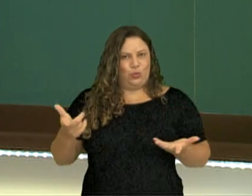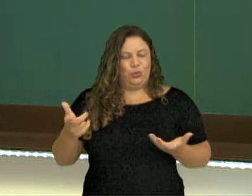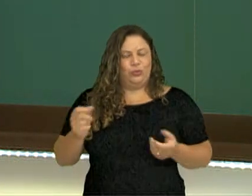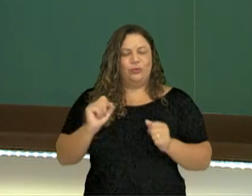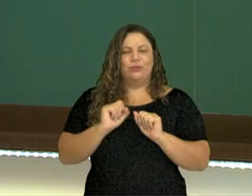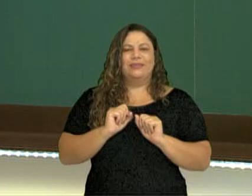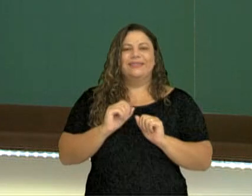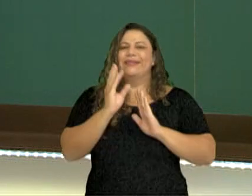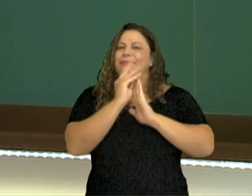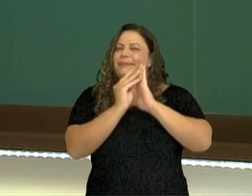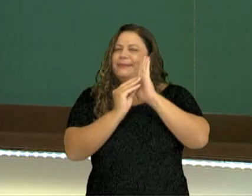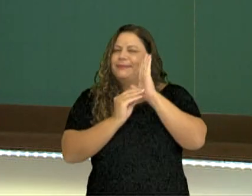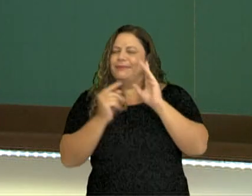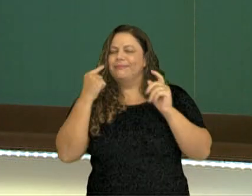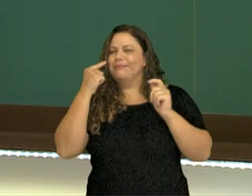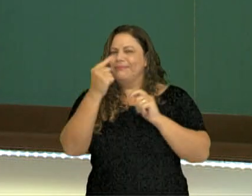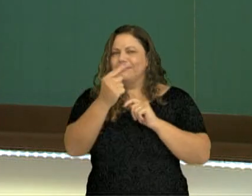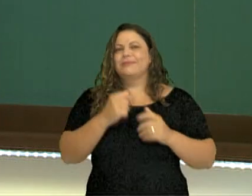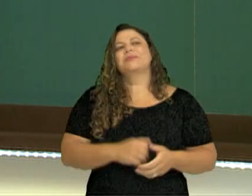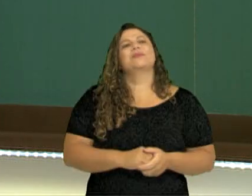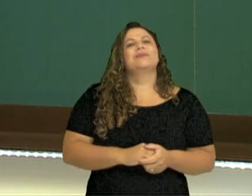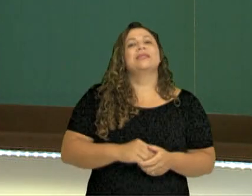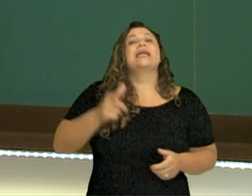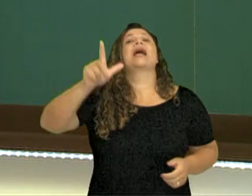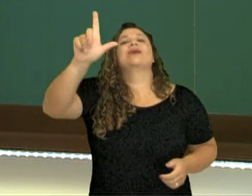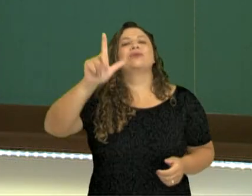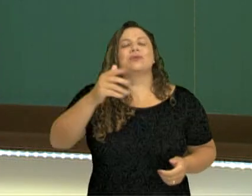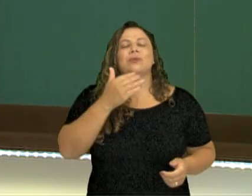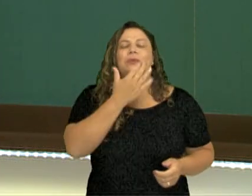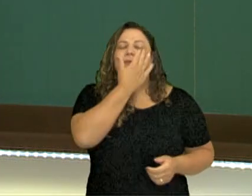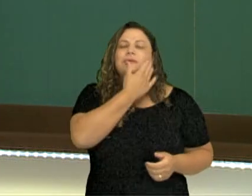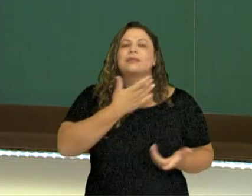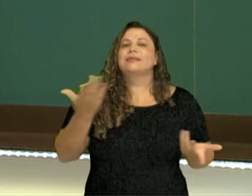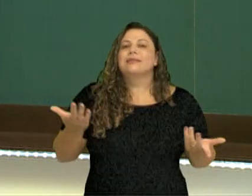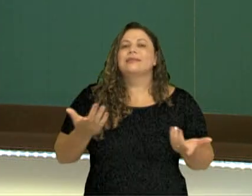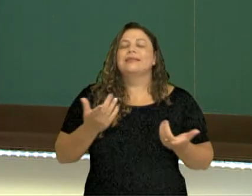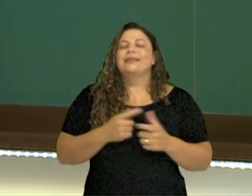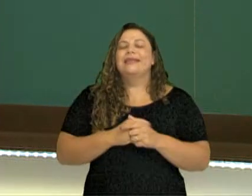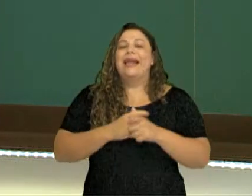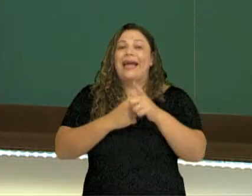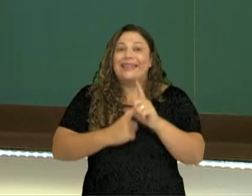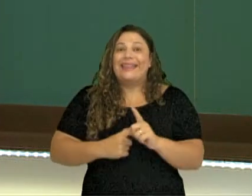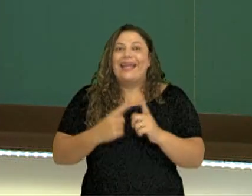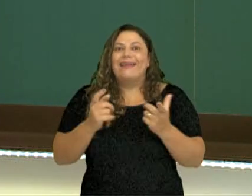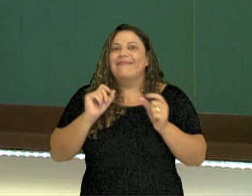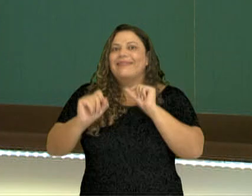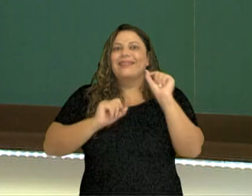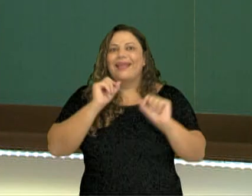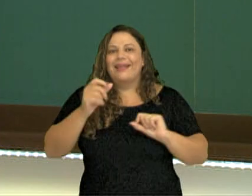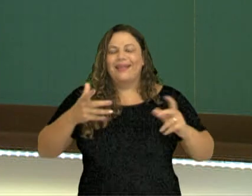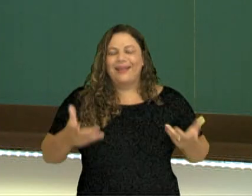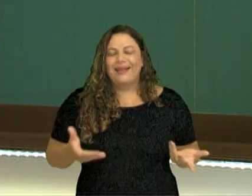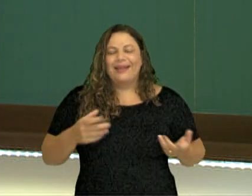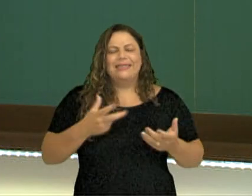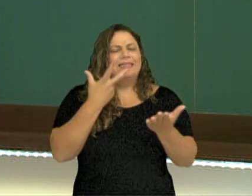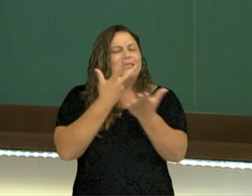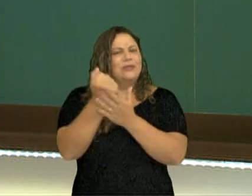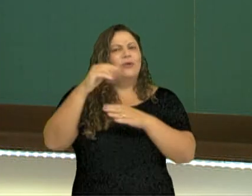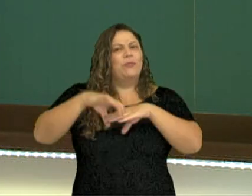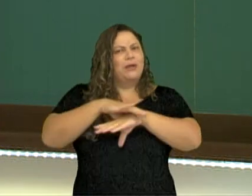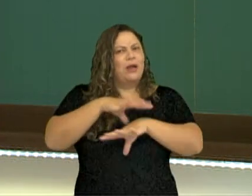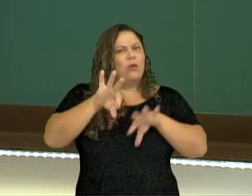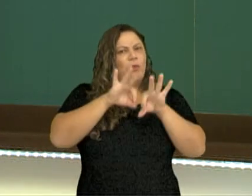gente já tem, que é R$300, mas a gente tem que ver as outras despesas para ver se comprando esse tênis ela está se endividando